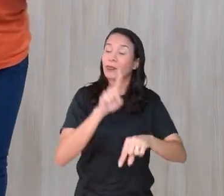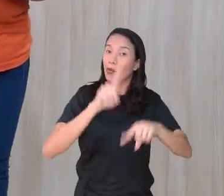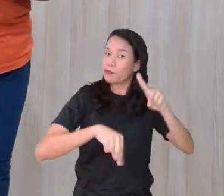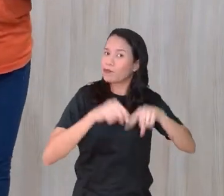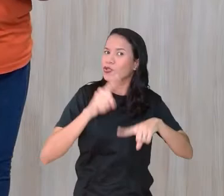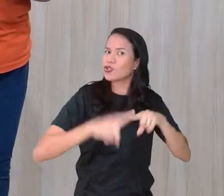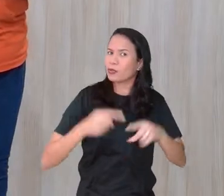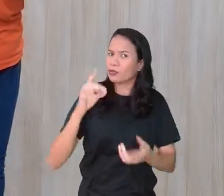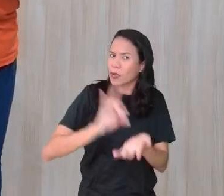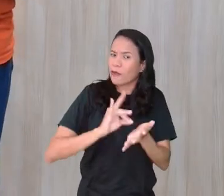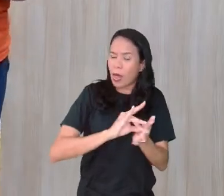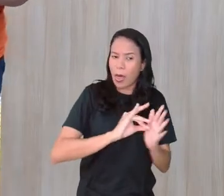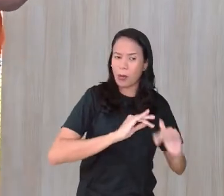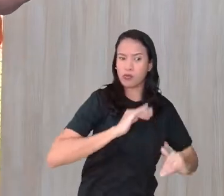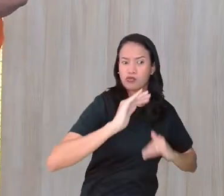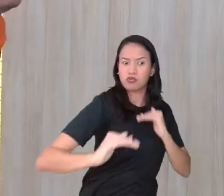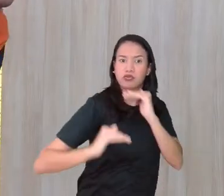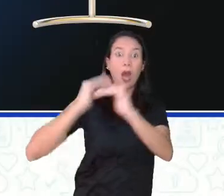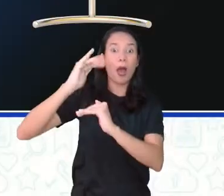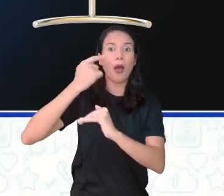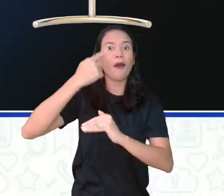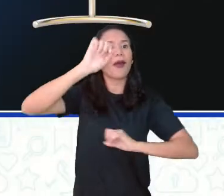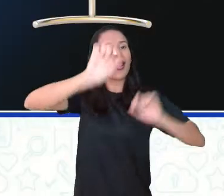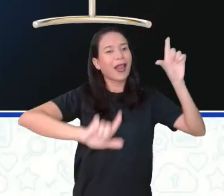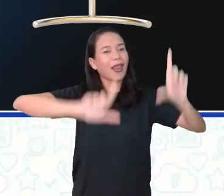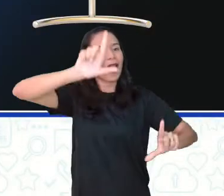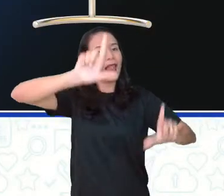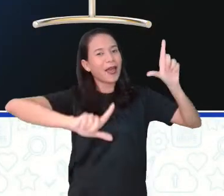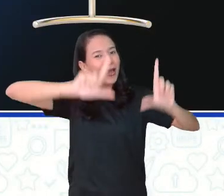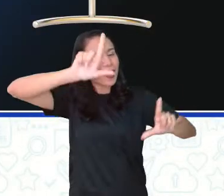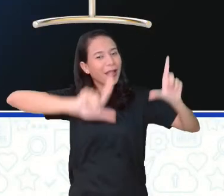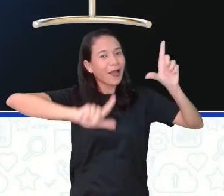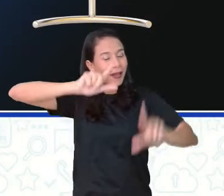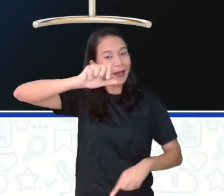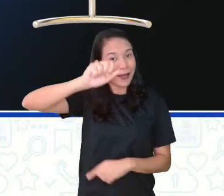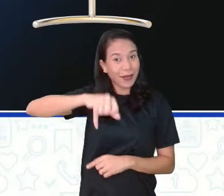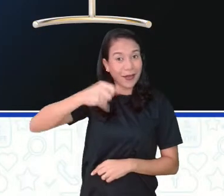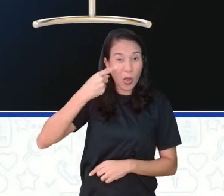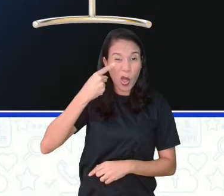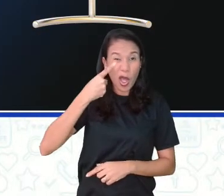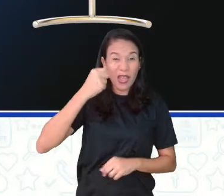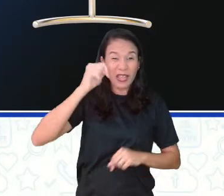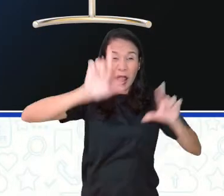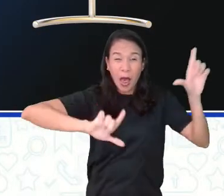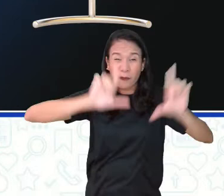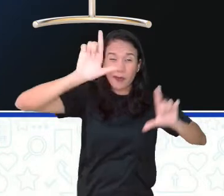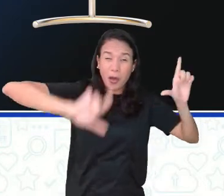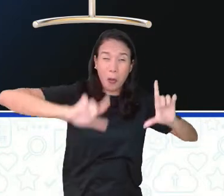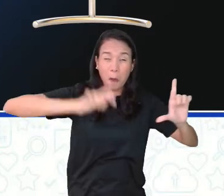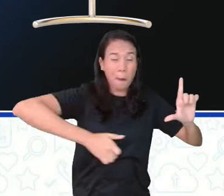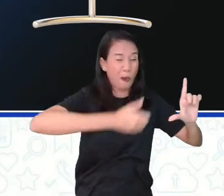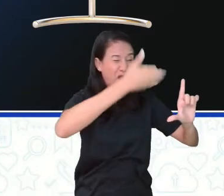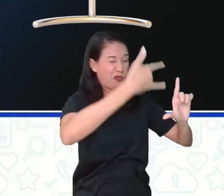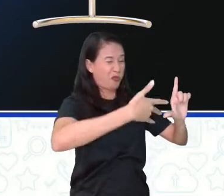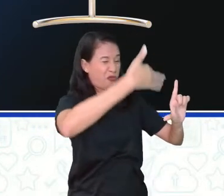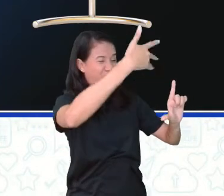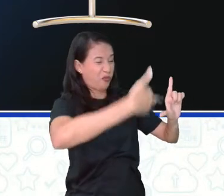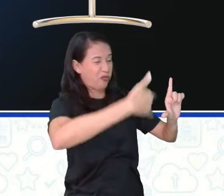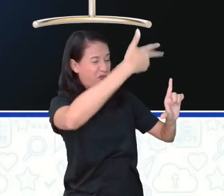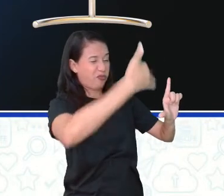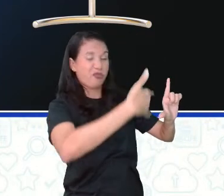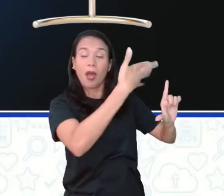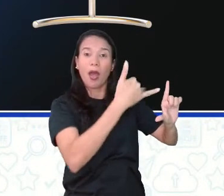que vem sofrendo uma evolução muito grande, é a TV. Vejam aquela TV, né? Aquela primeira,